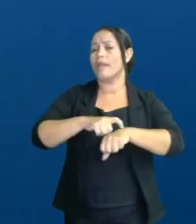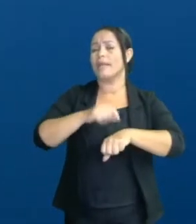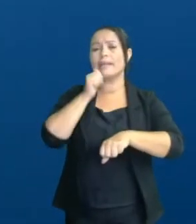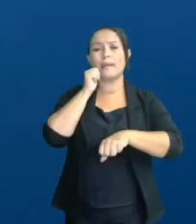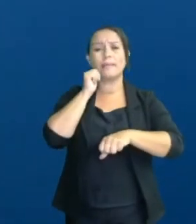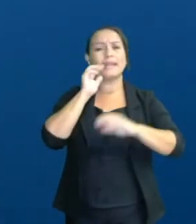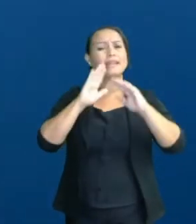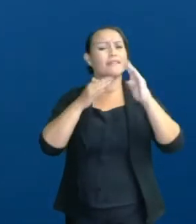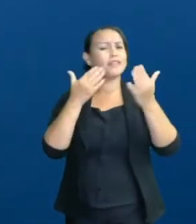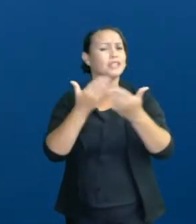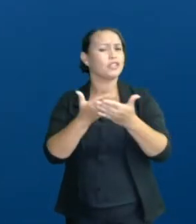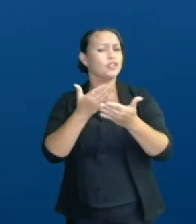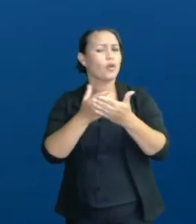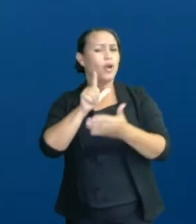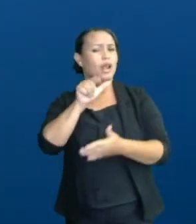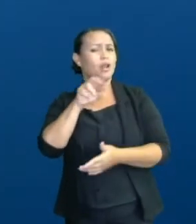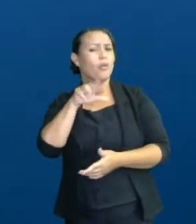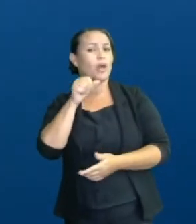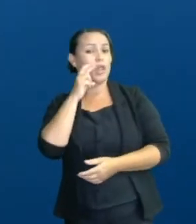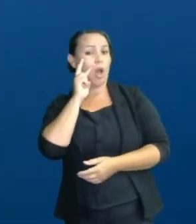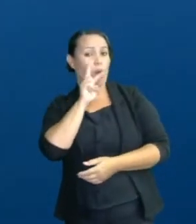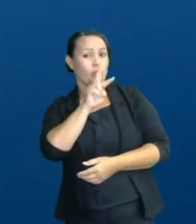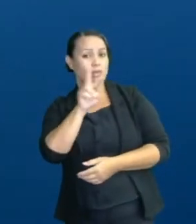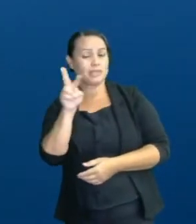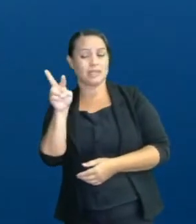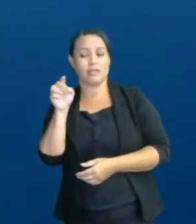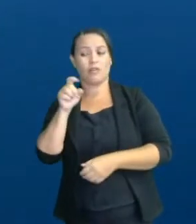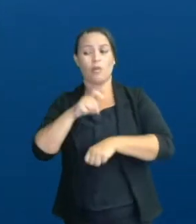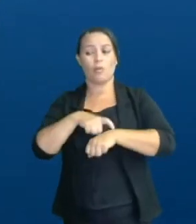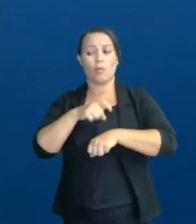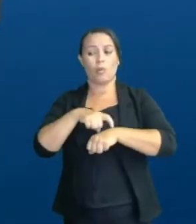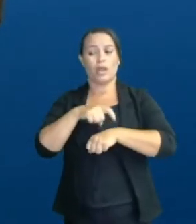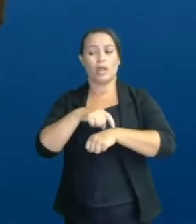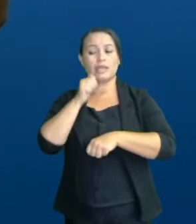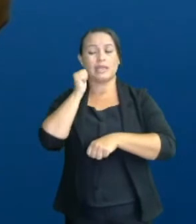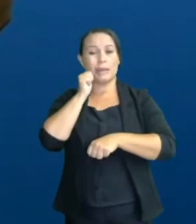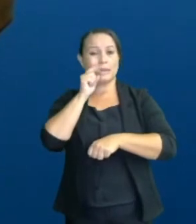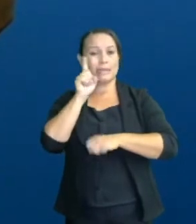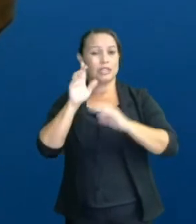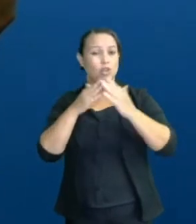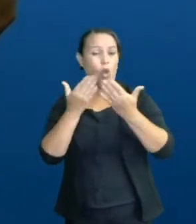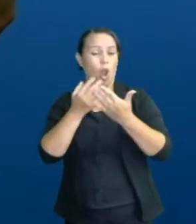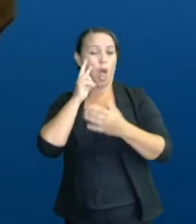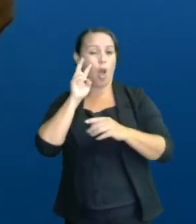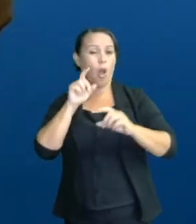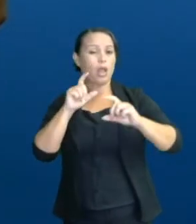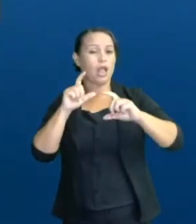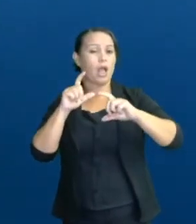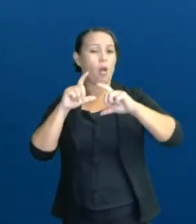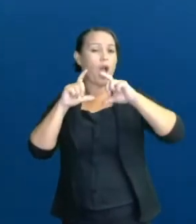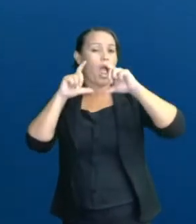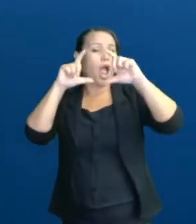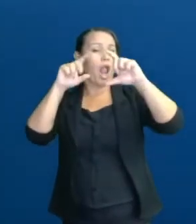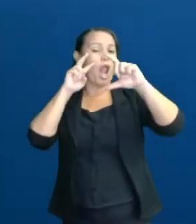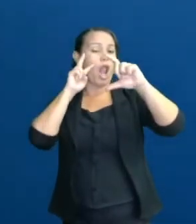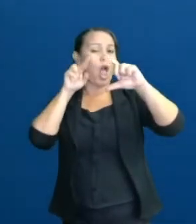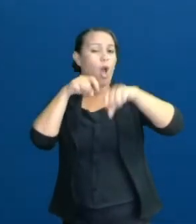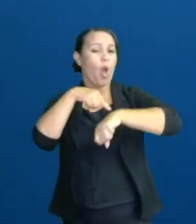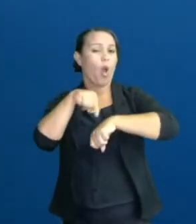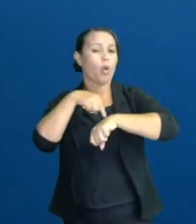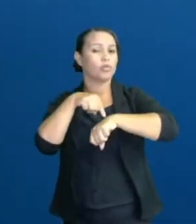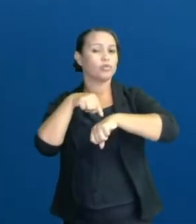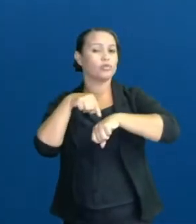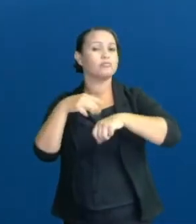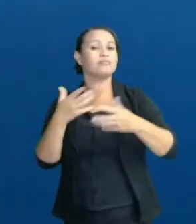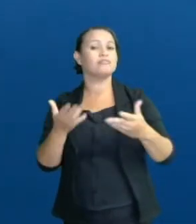na escola? Olha bem a cena, olha o horário que está no relógio. Que hora Luana estava